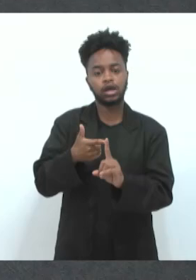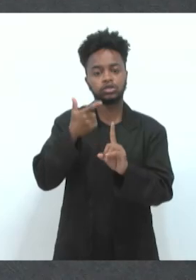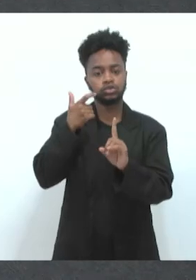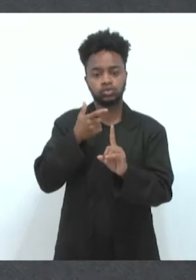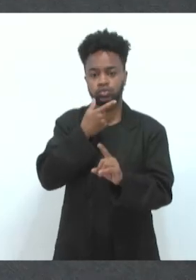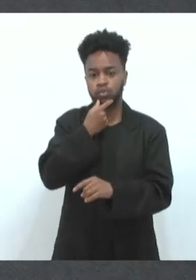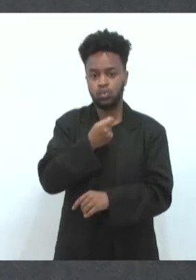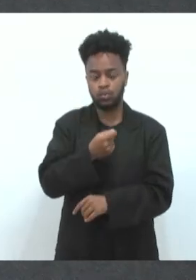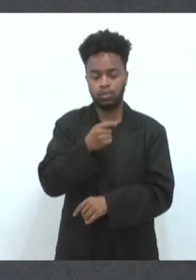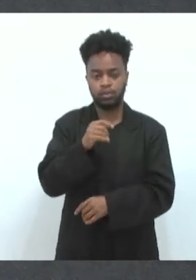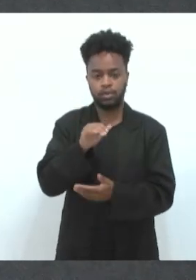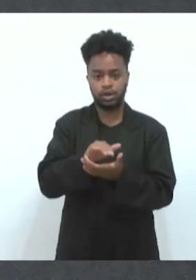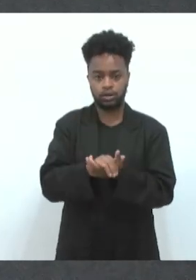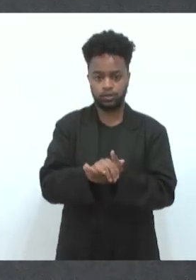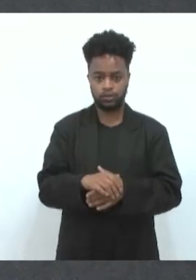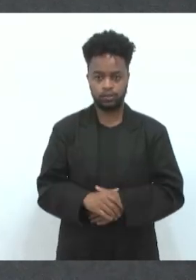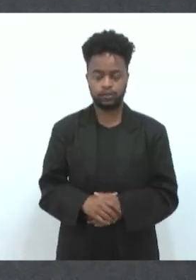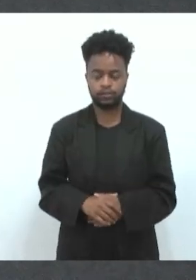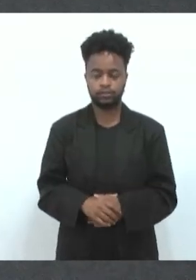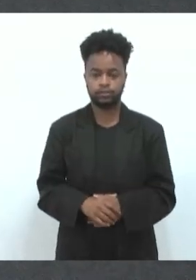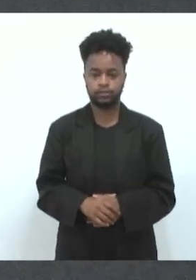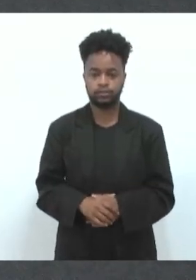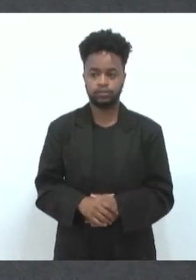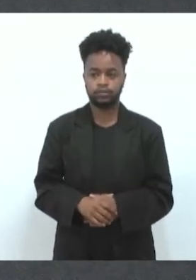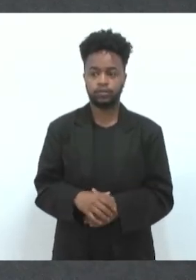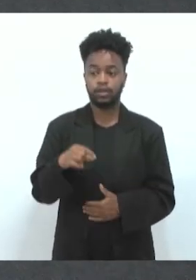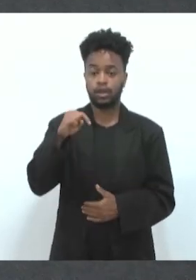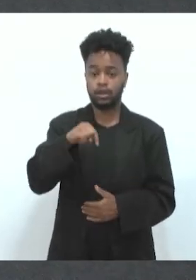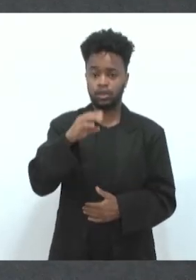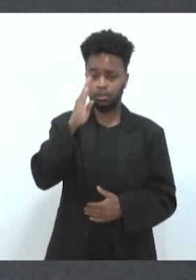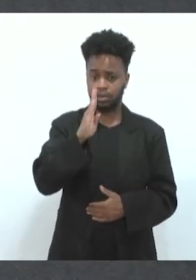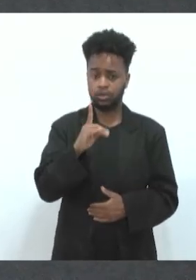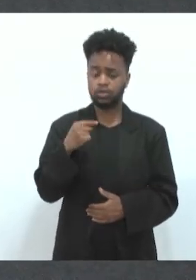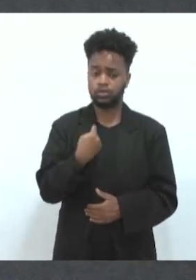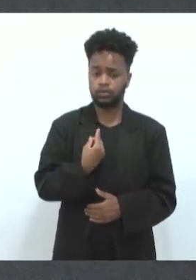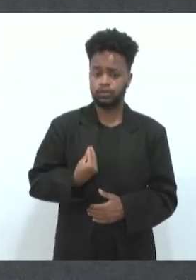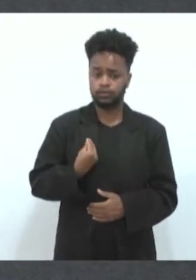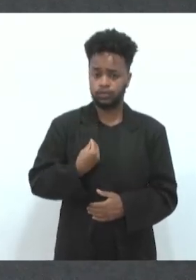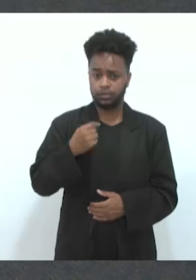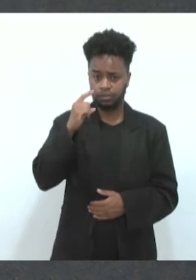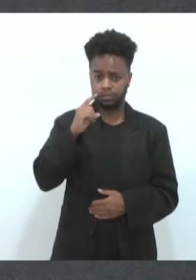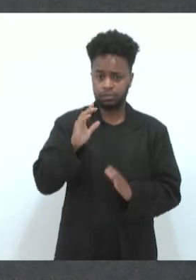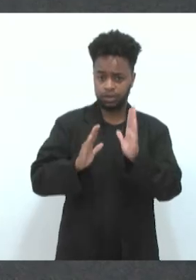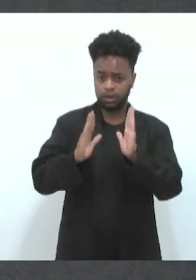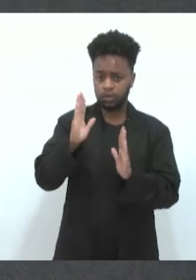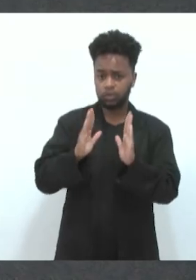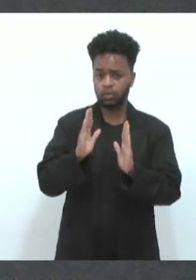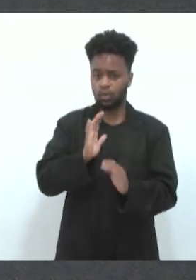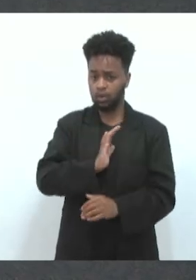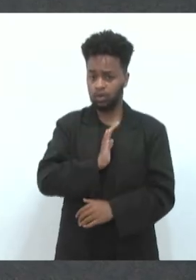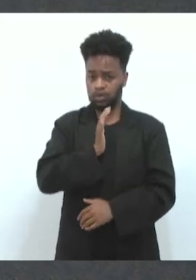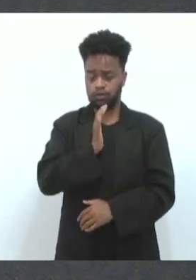companheiro. A gente viveu no Brasil décadas de terror de Estado. Esse terror de Estado provocou centenas de